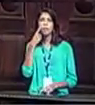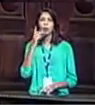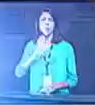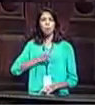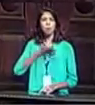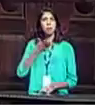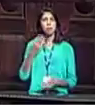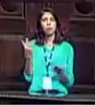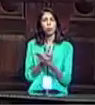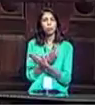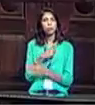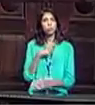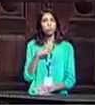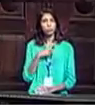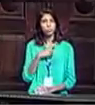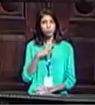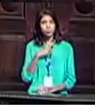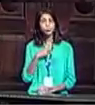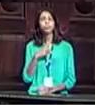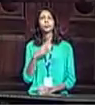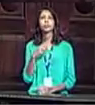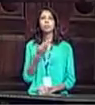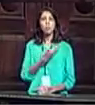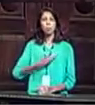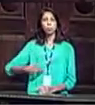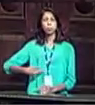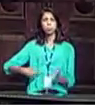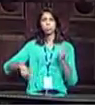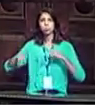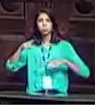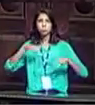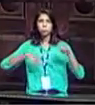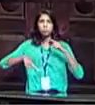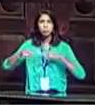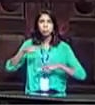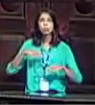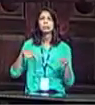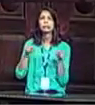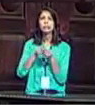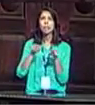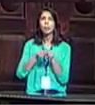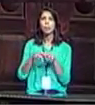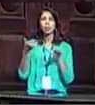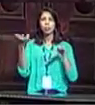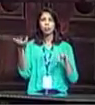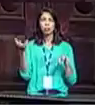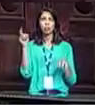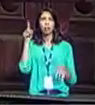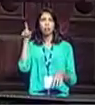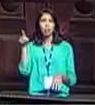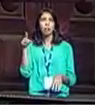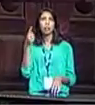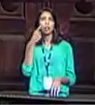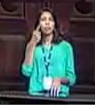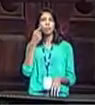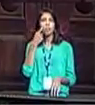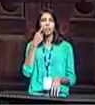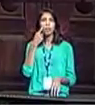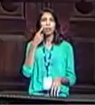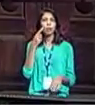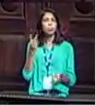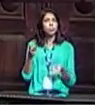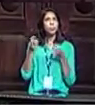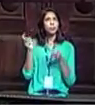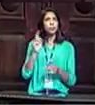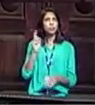que acontecem no Poder Legislativo, no Congresso Nacional, pela inobservância